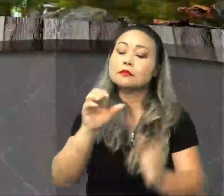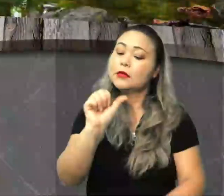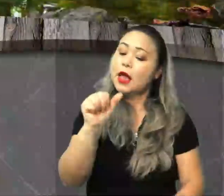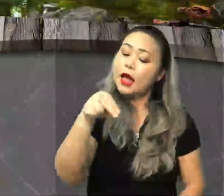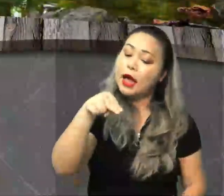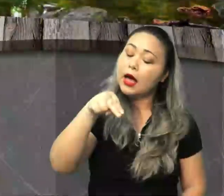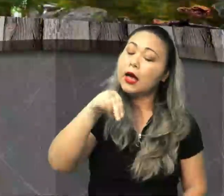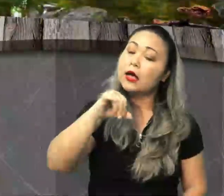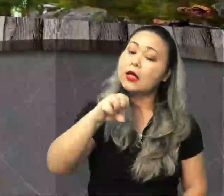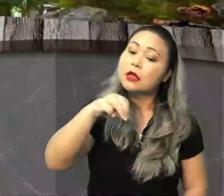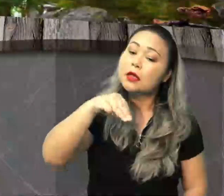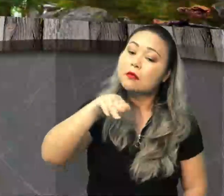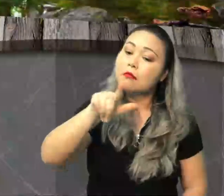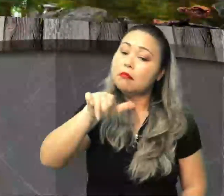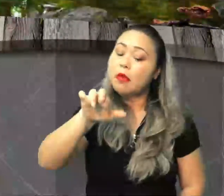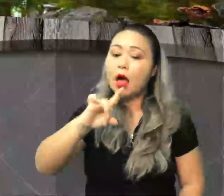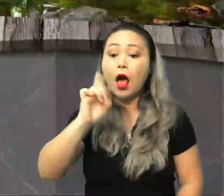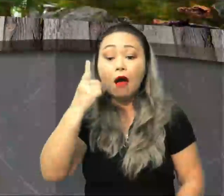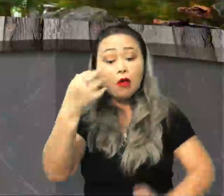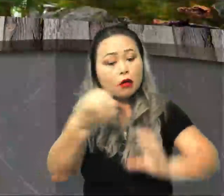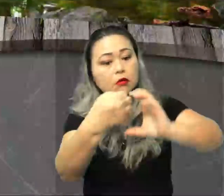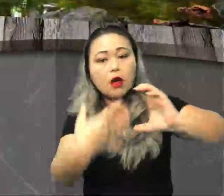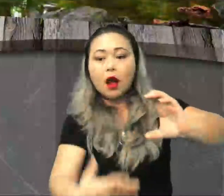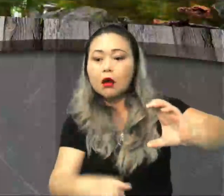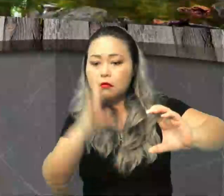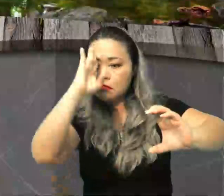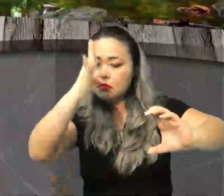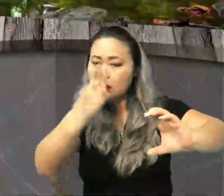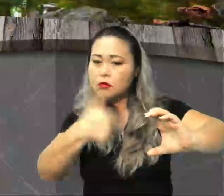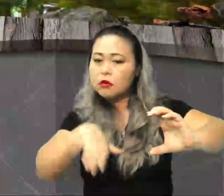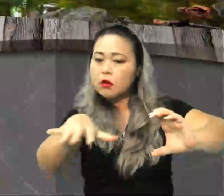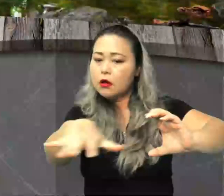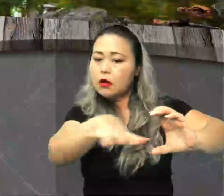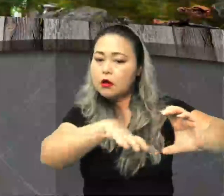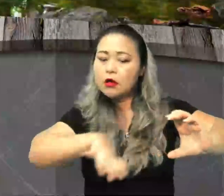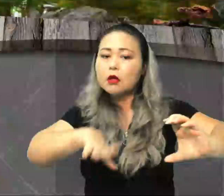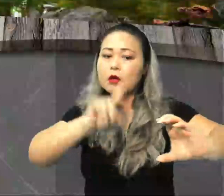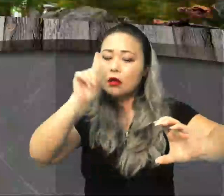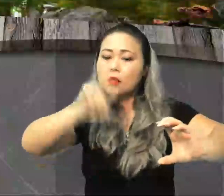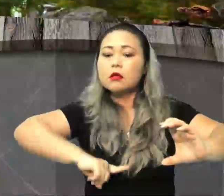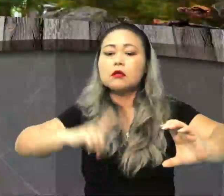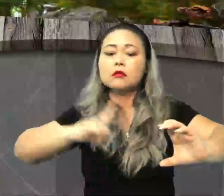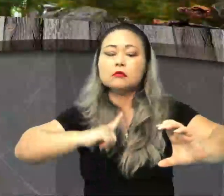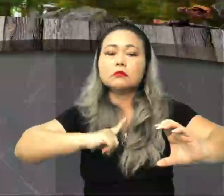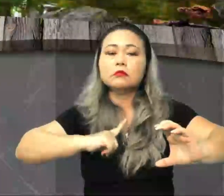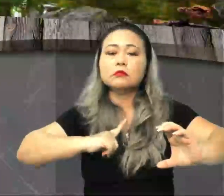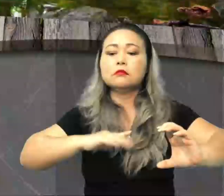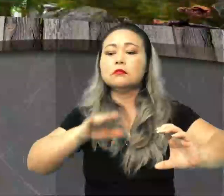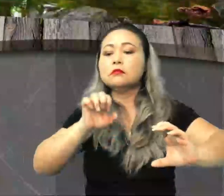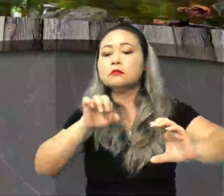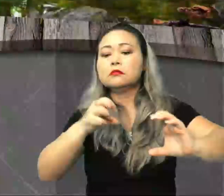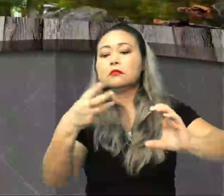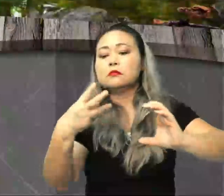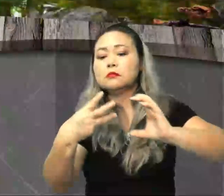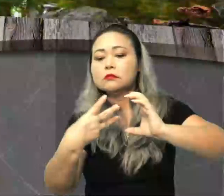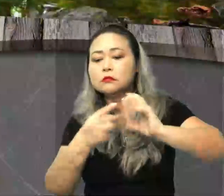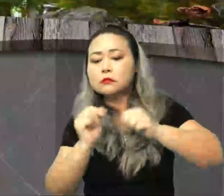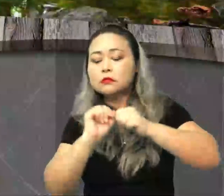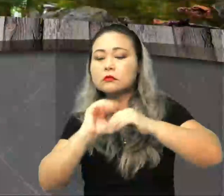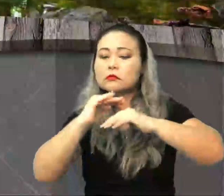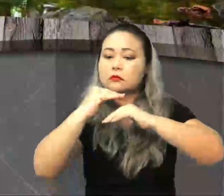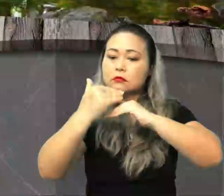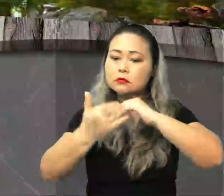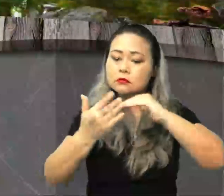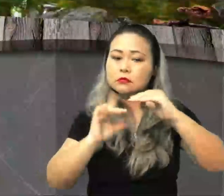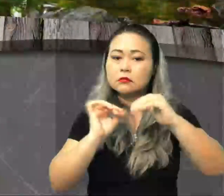Animalia. E a gente viu as características principais desses reinos, né? Que são eles serem eucariontes,